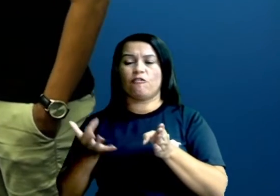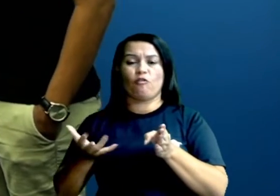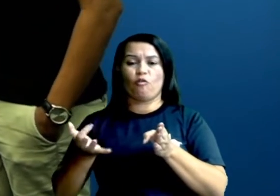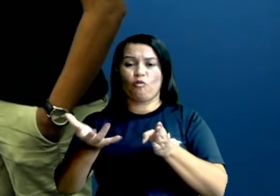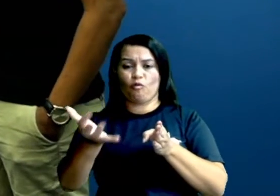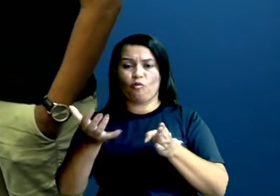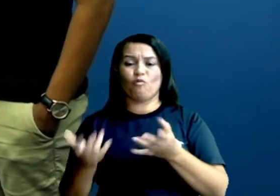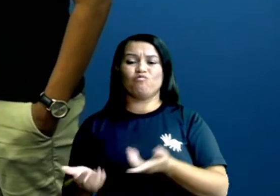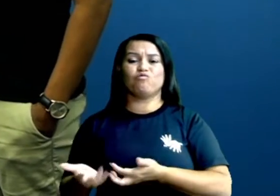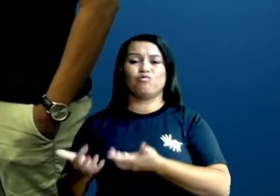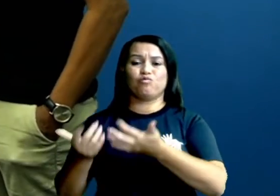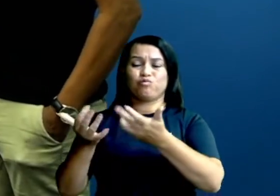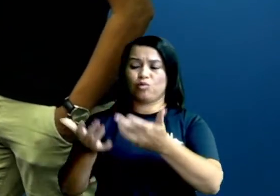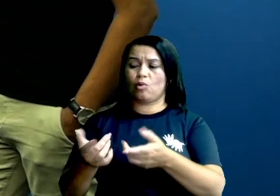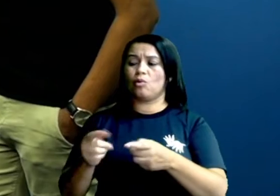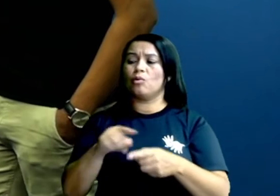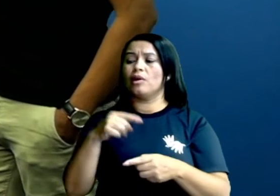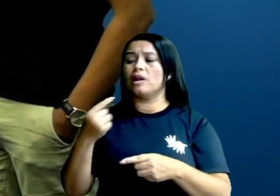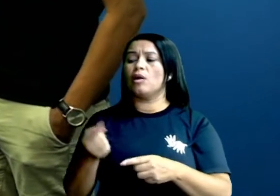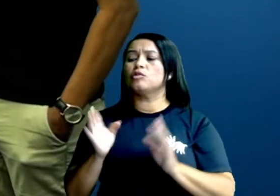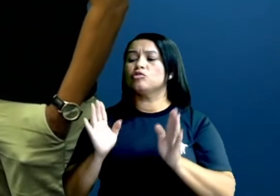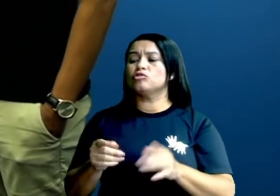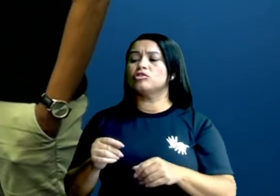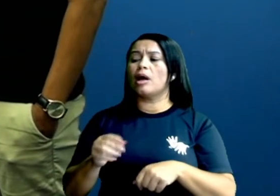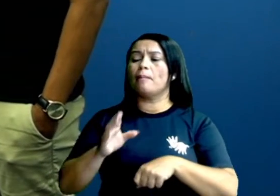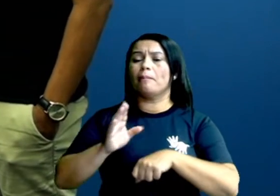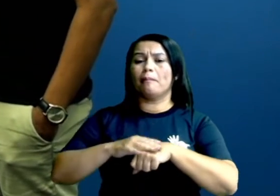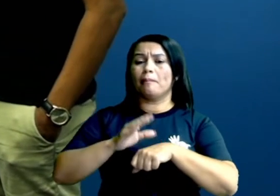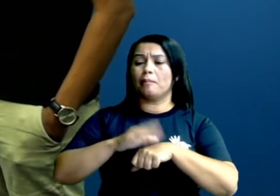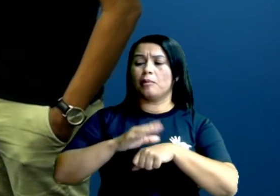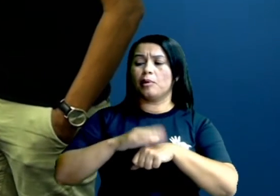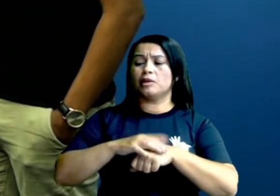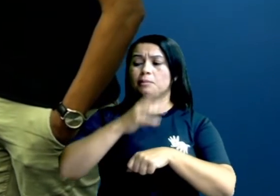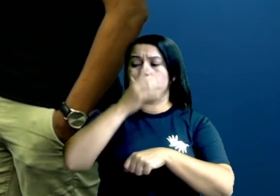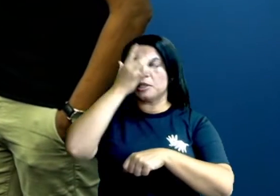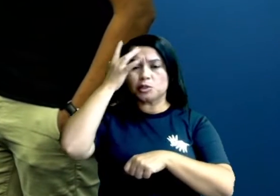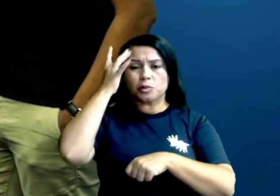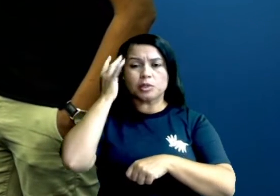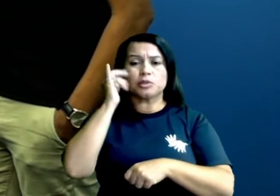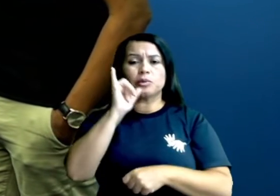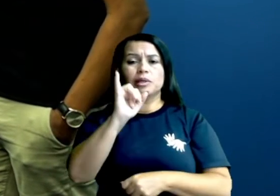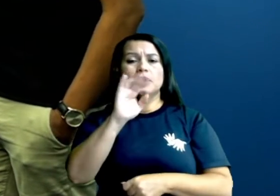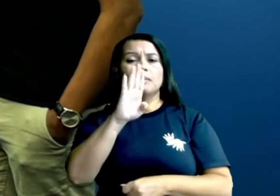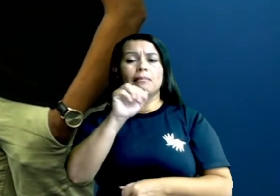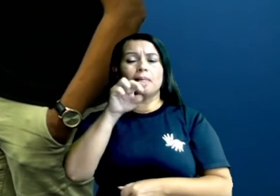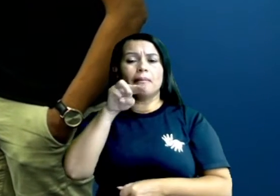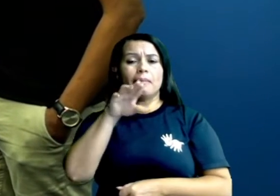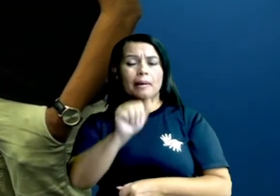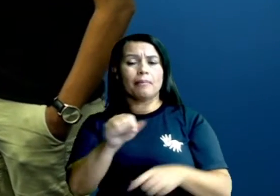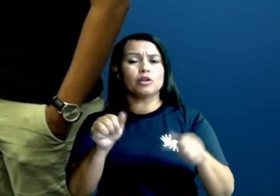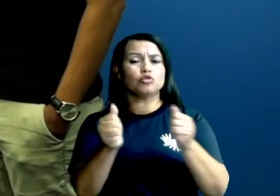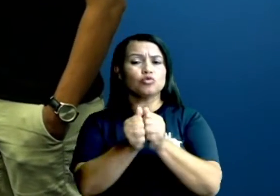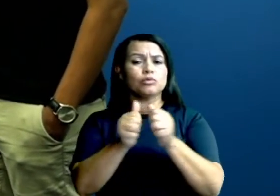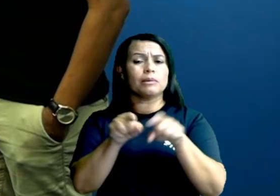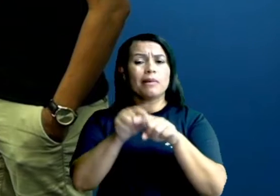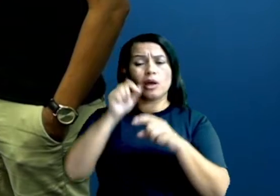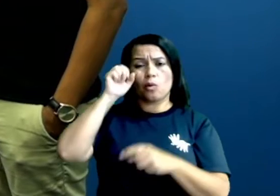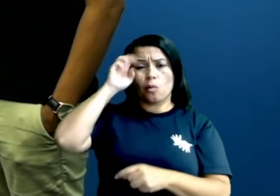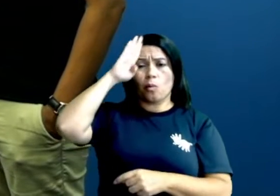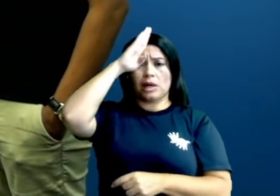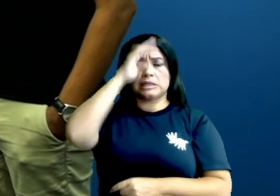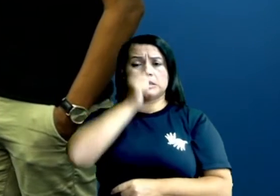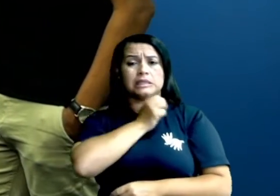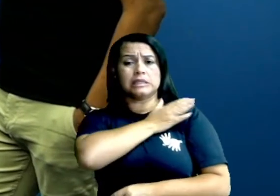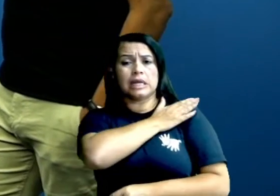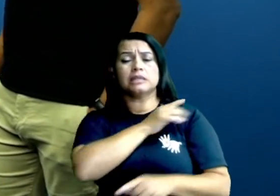vez, e aqui mostra a ação, né, de agentes do IBAMA, juntamente com o Exército Brasileiro, que tentam inibir a retirada